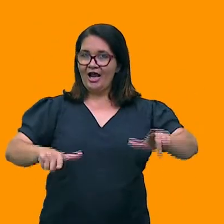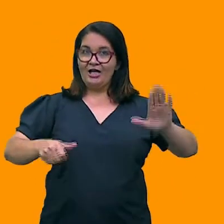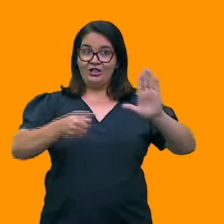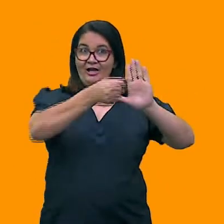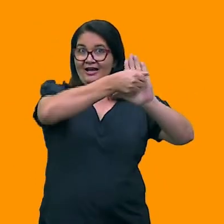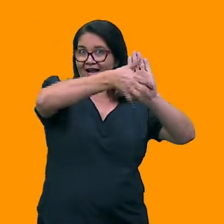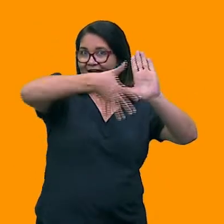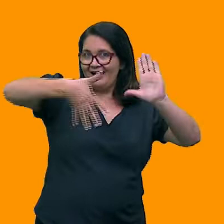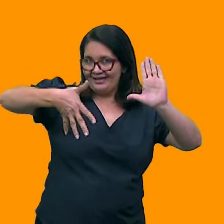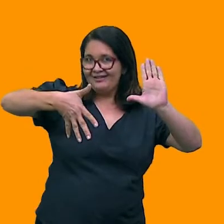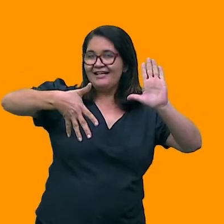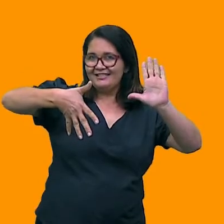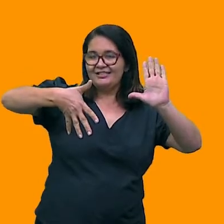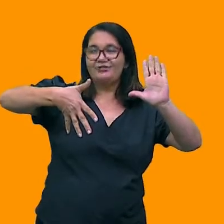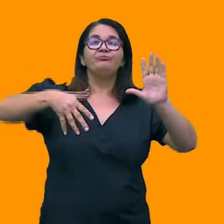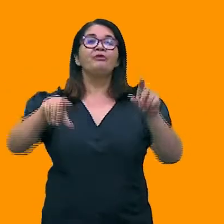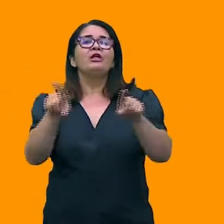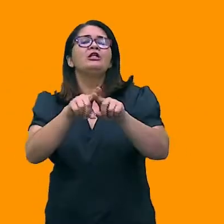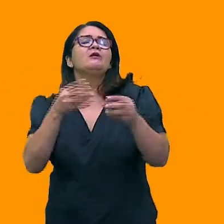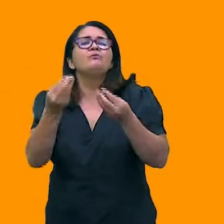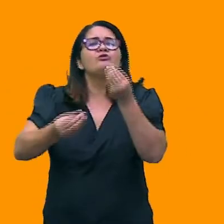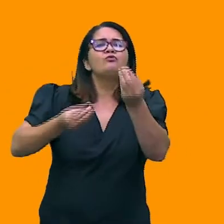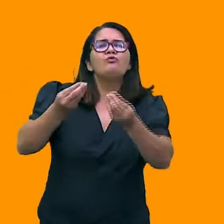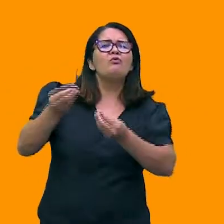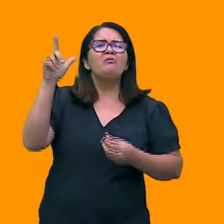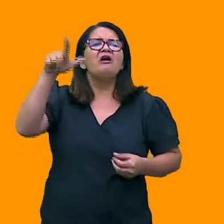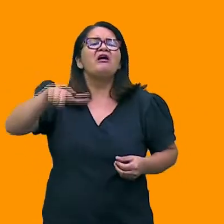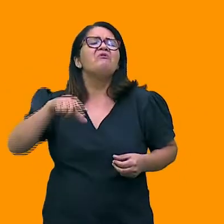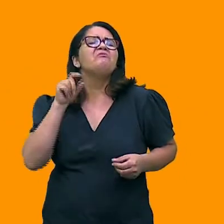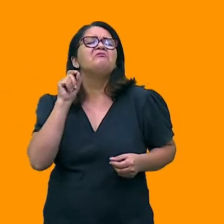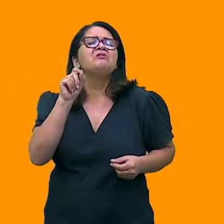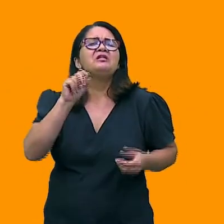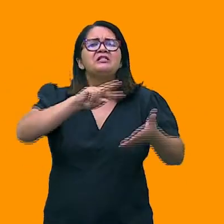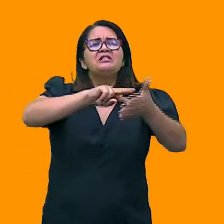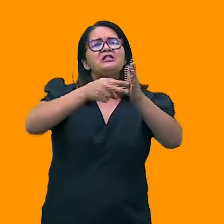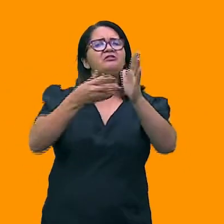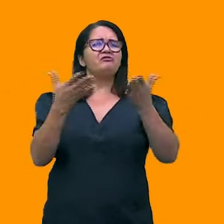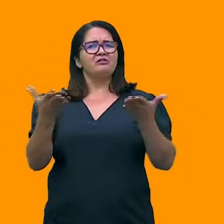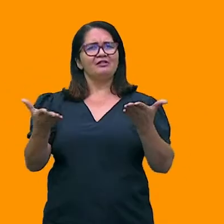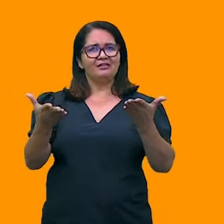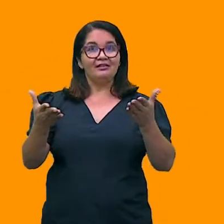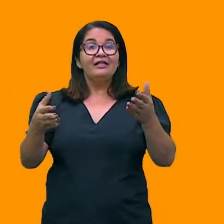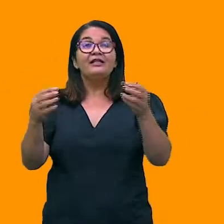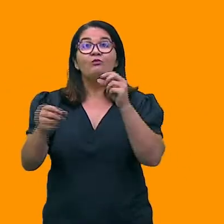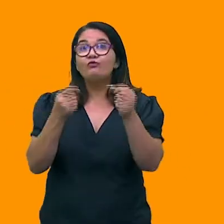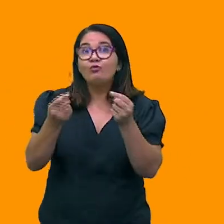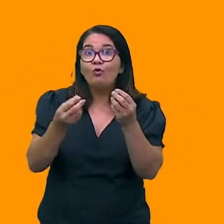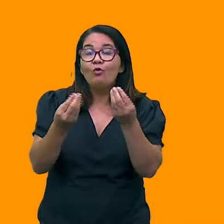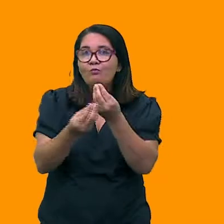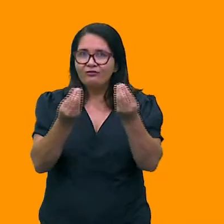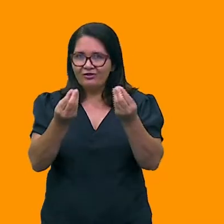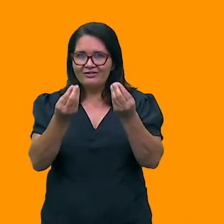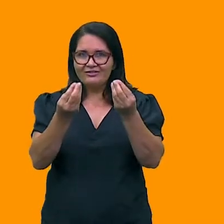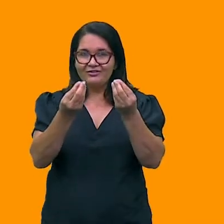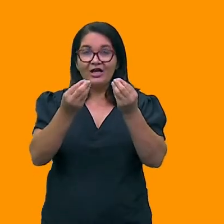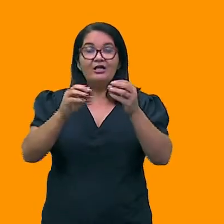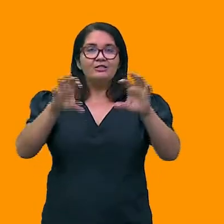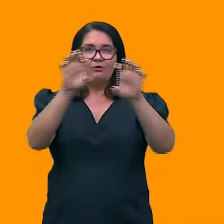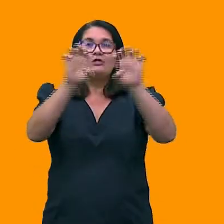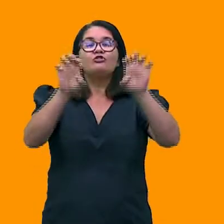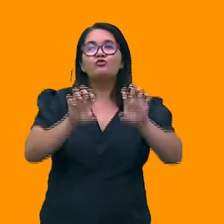de estilo. E para que serve isso, professora? São recursos